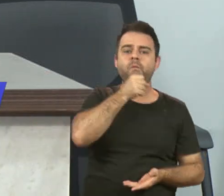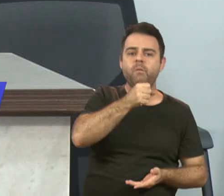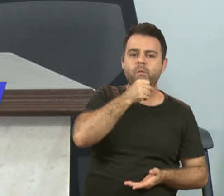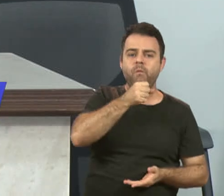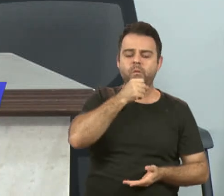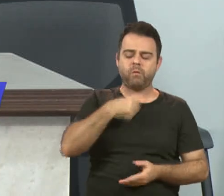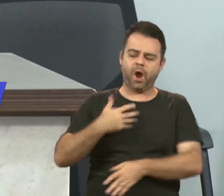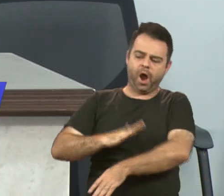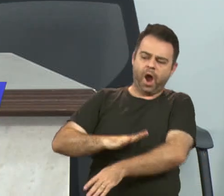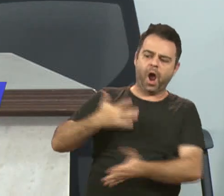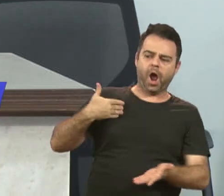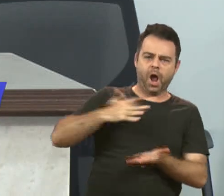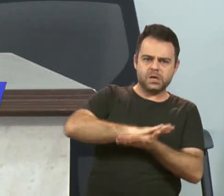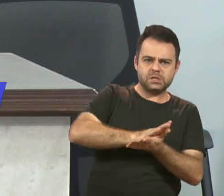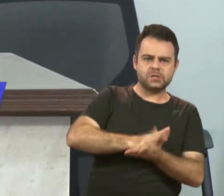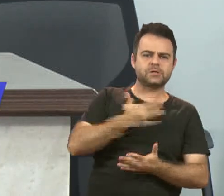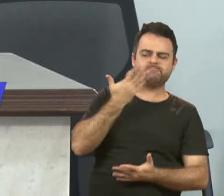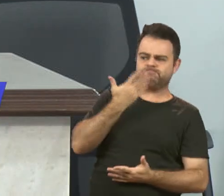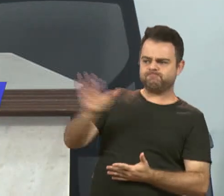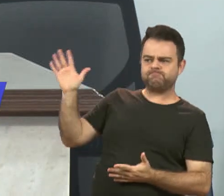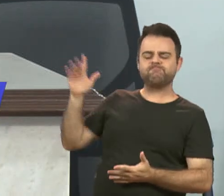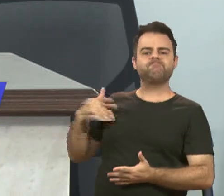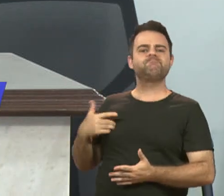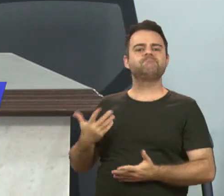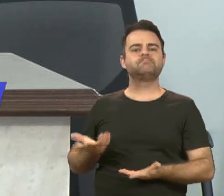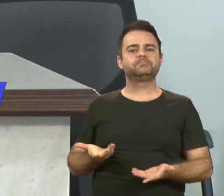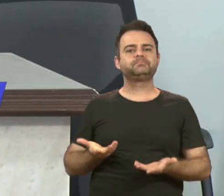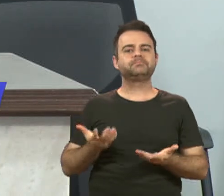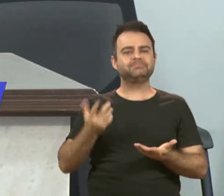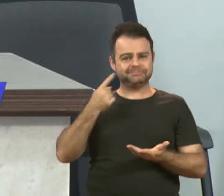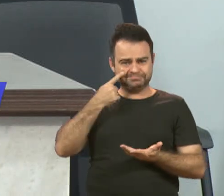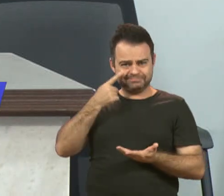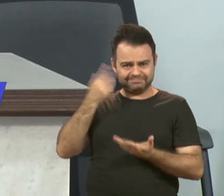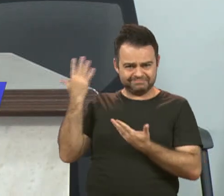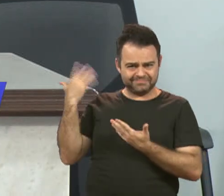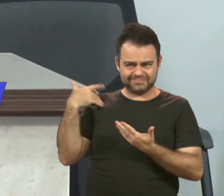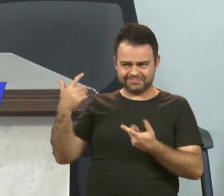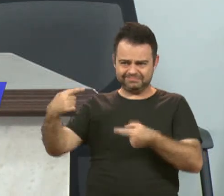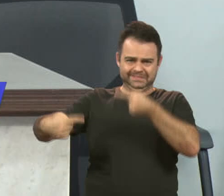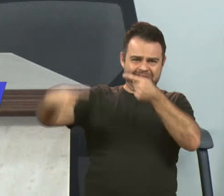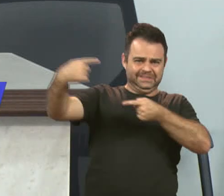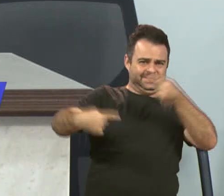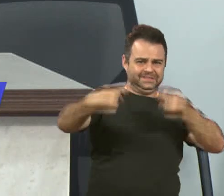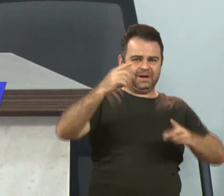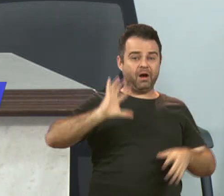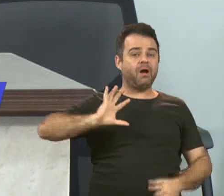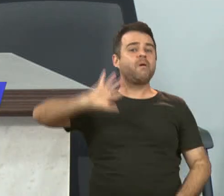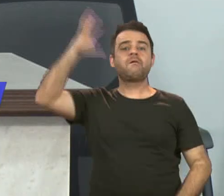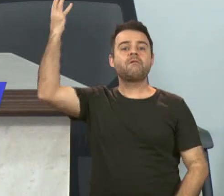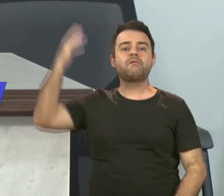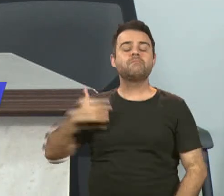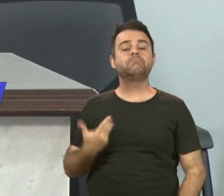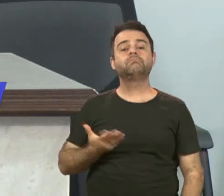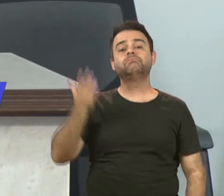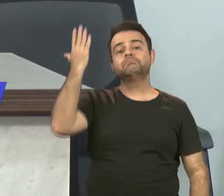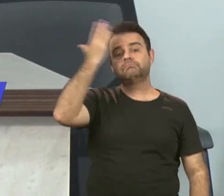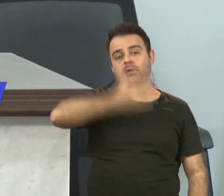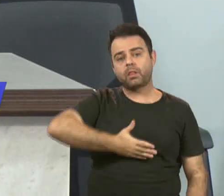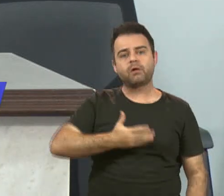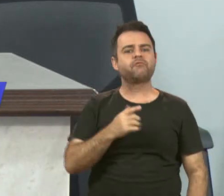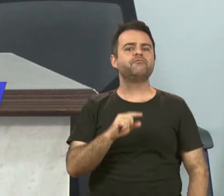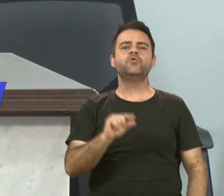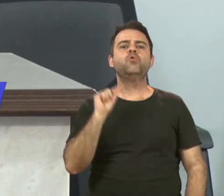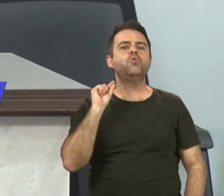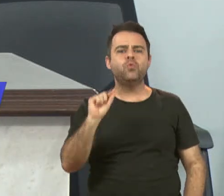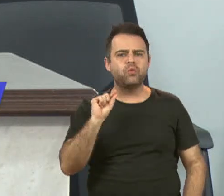indiferença. Então, o que aconteceu um pouco aqui hoje foi uma mostra do que a